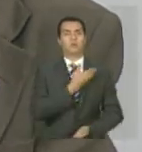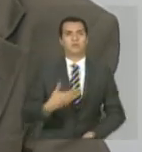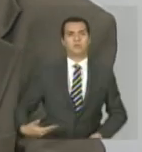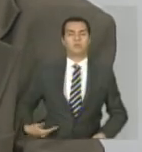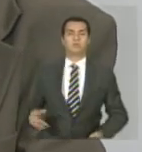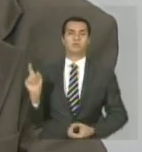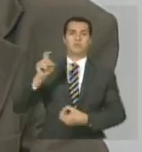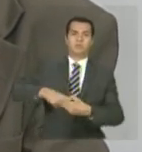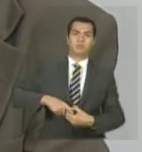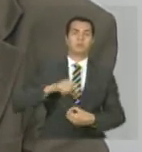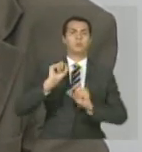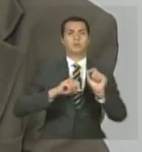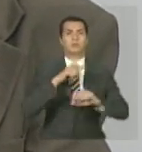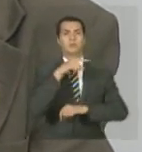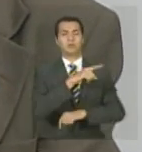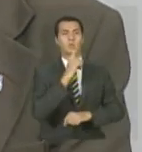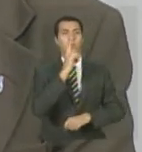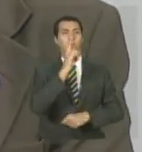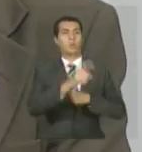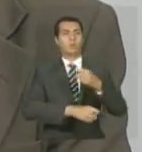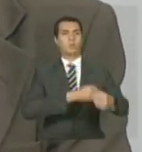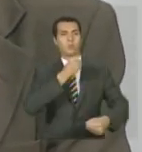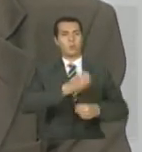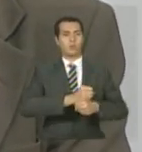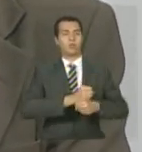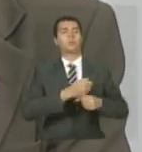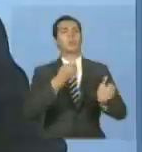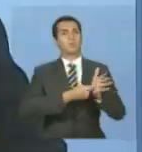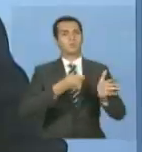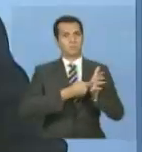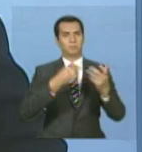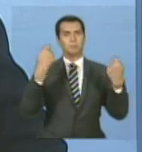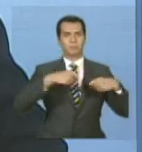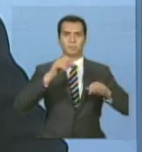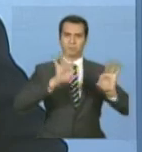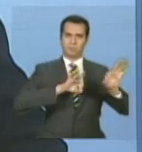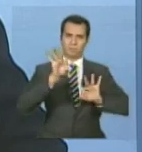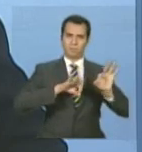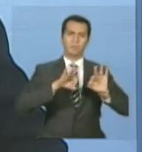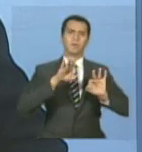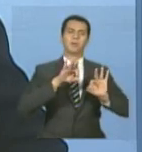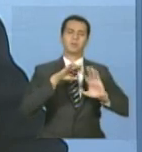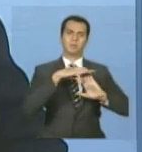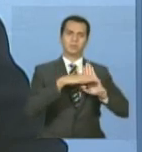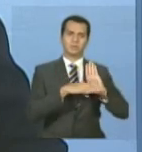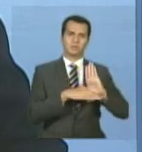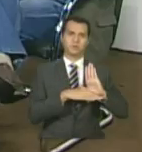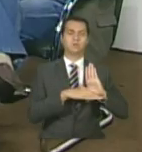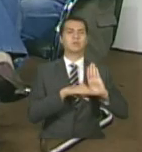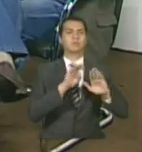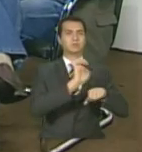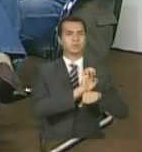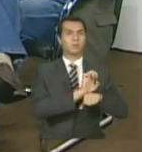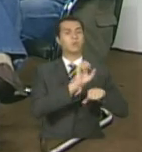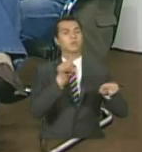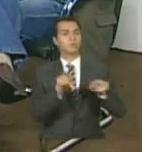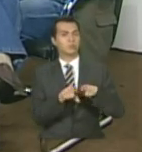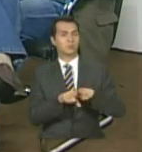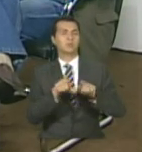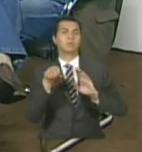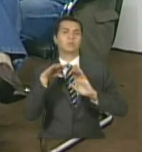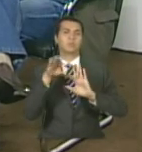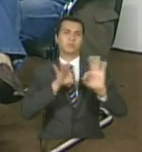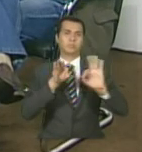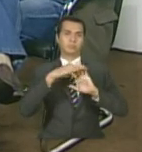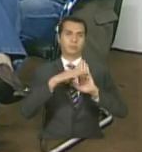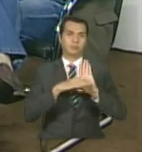que no prazo de 12 meses vão elaborar esse plano estadual ou o plano municipal de segurança alimentar nacional. Isso tem uma